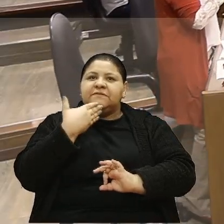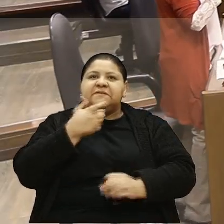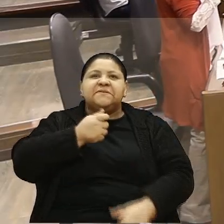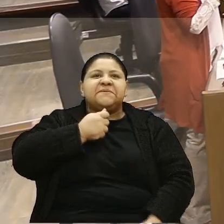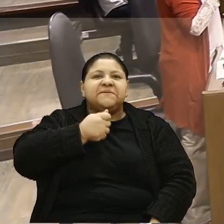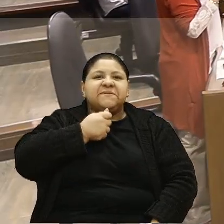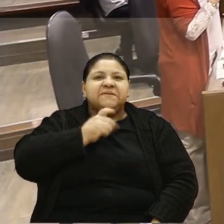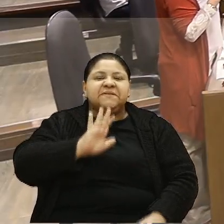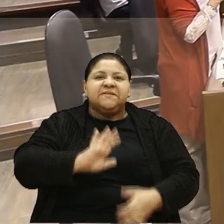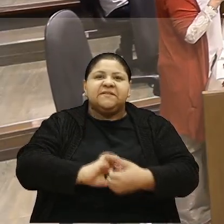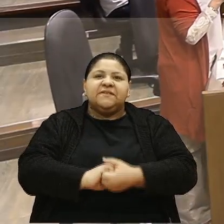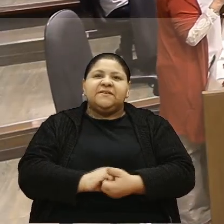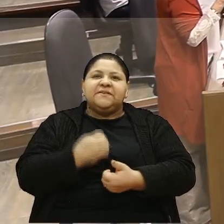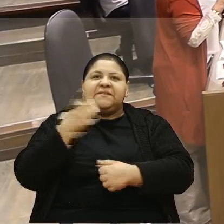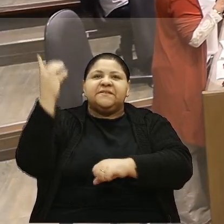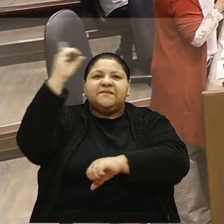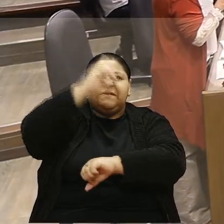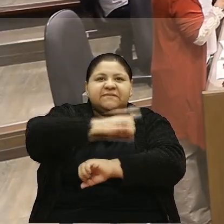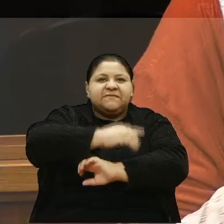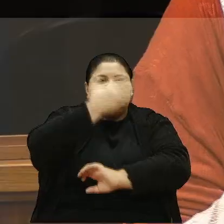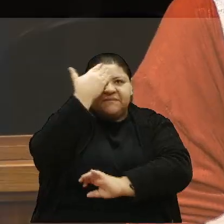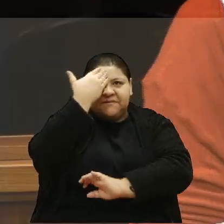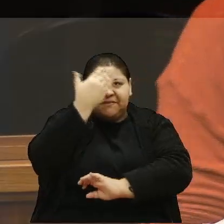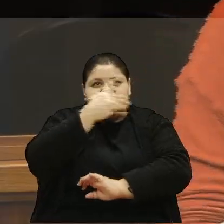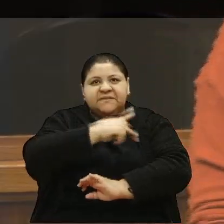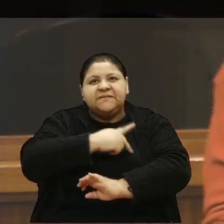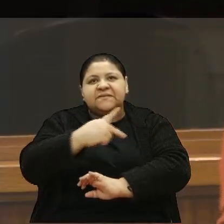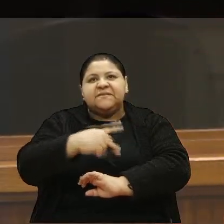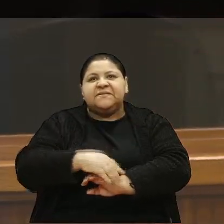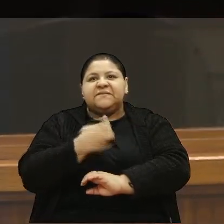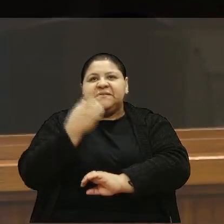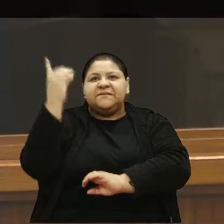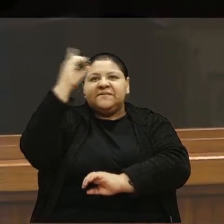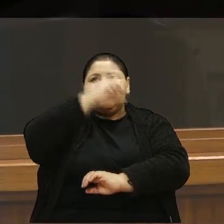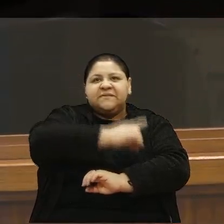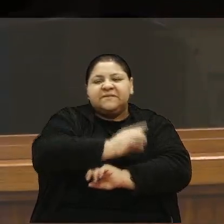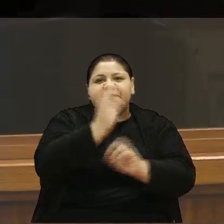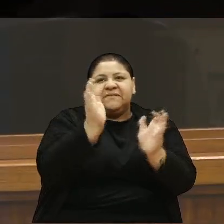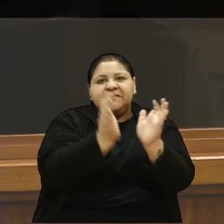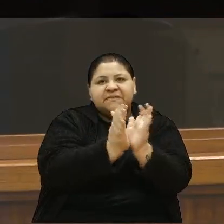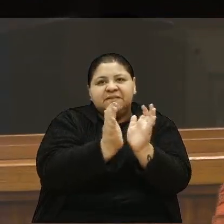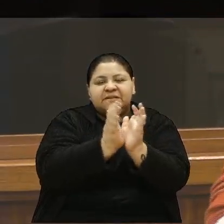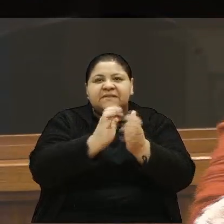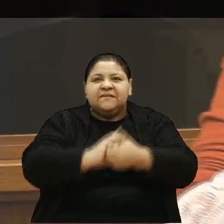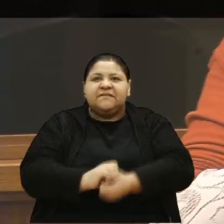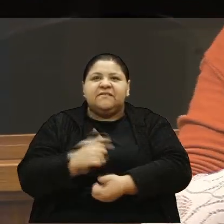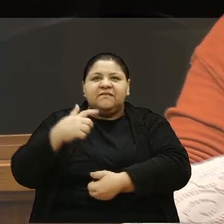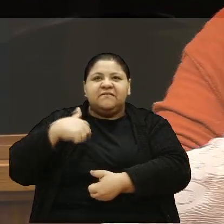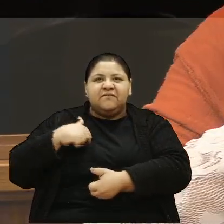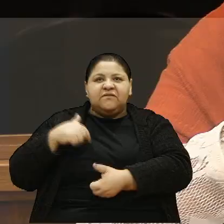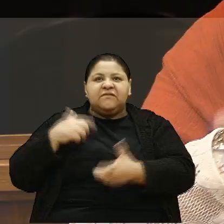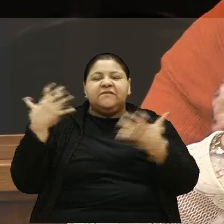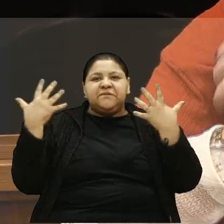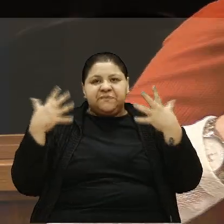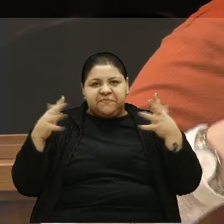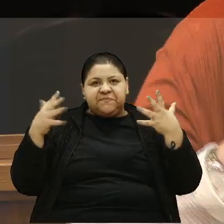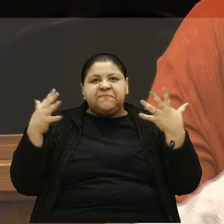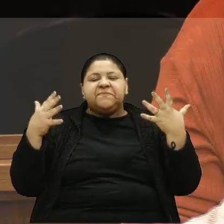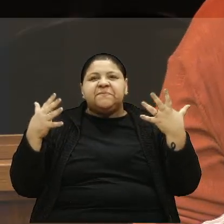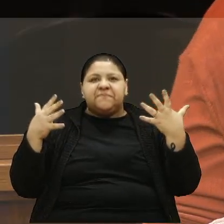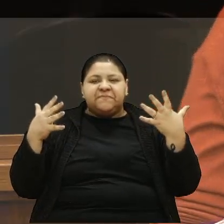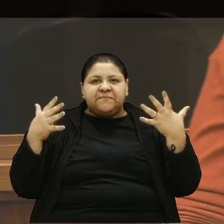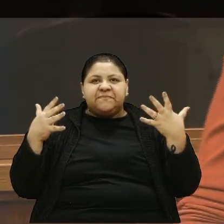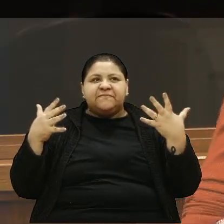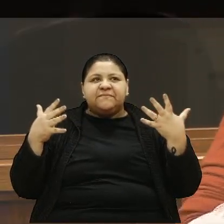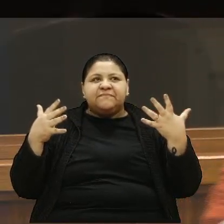microfone. Bom dia, obrigada, presidente. Bom dia, colegas. Eu quero fazer um voto de louvor